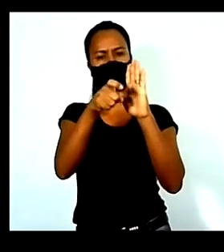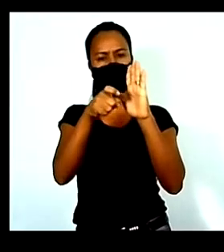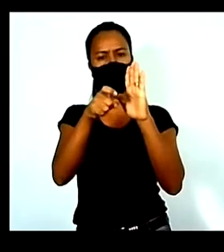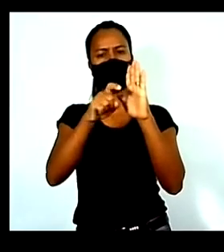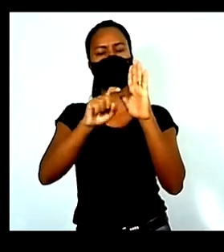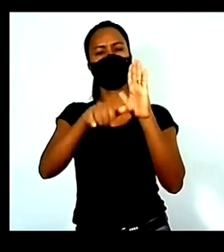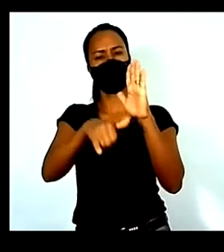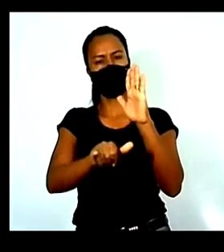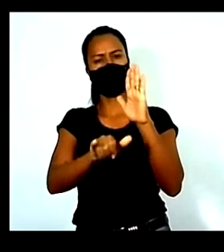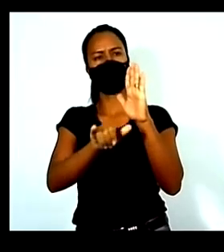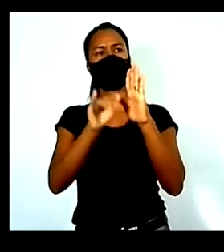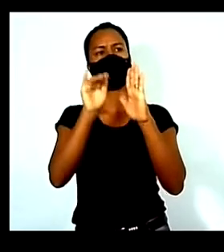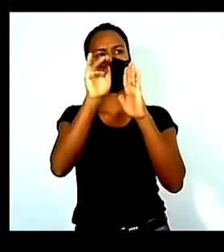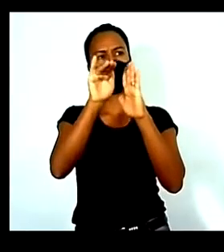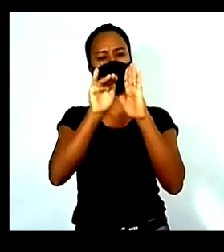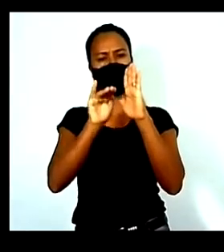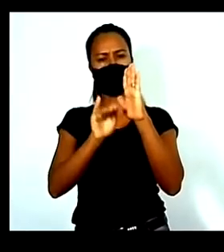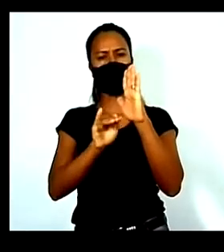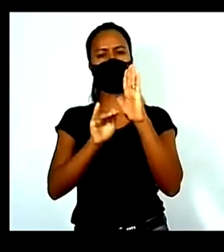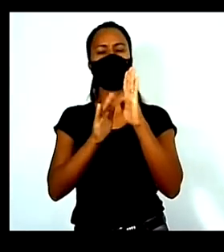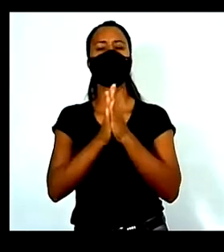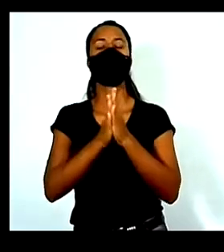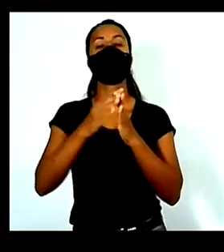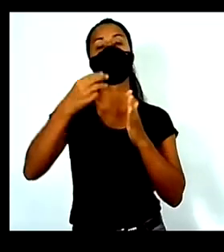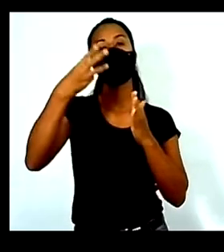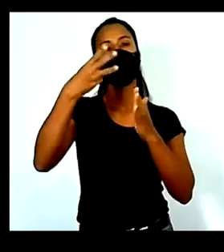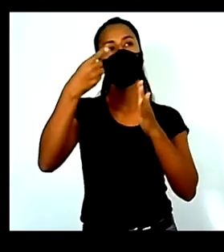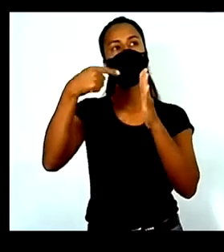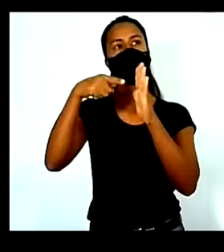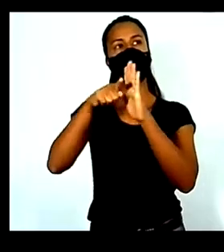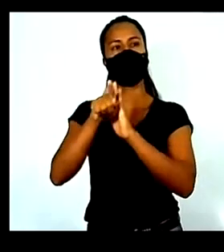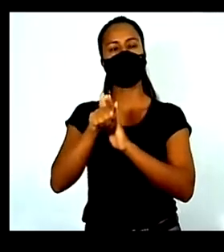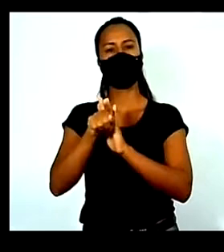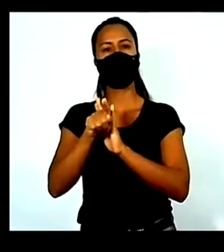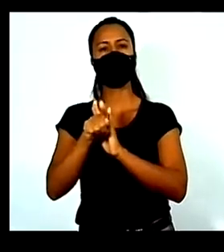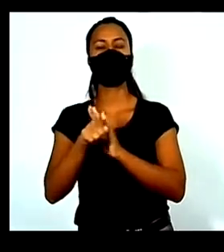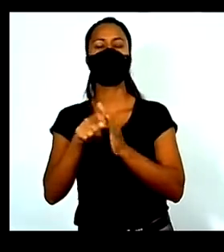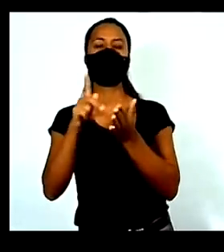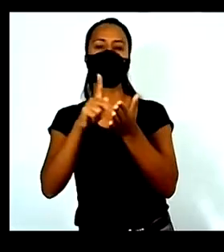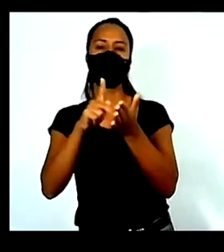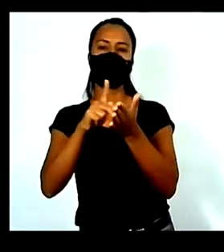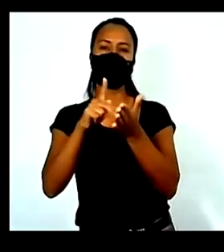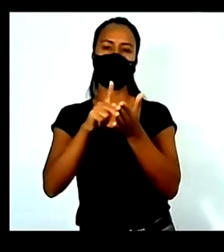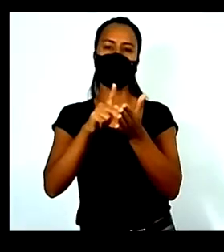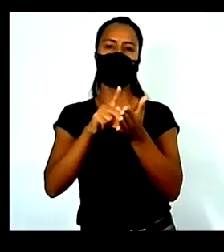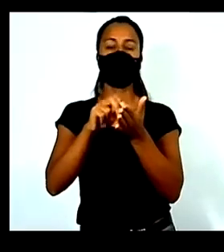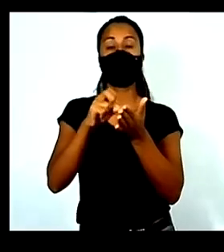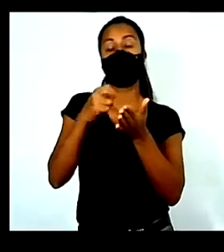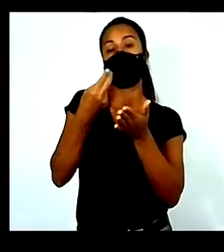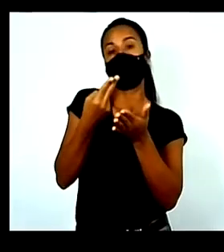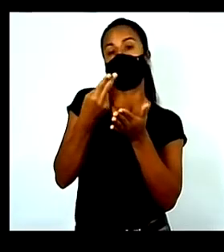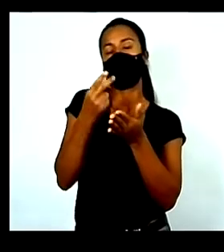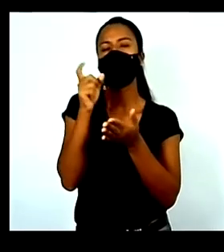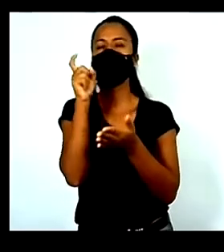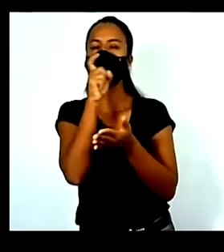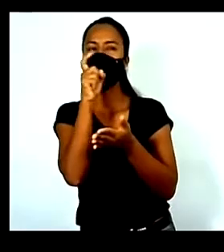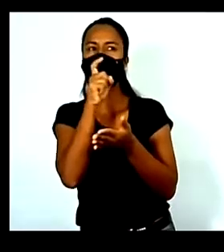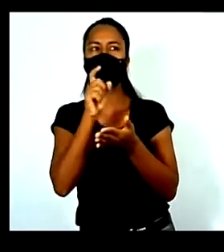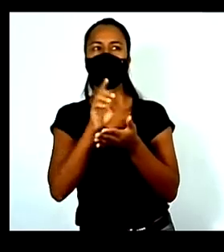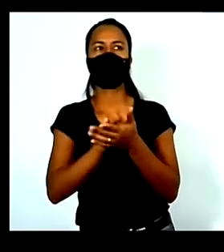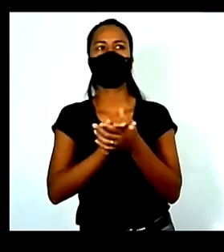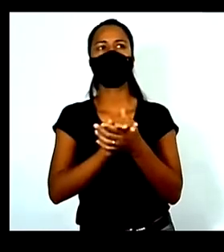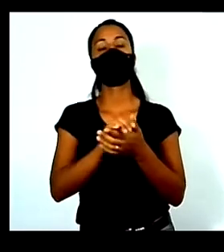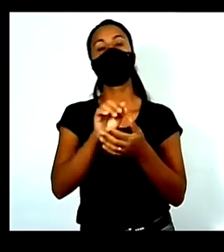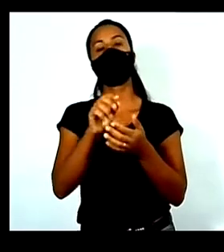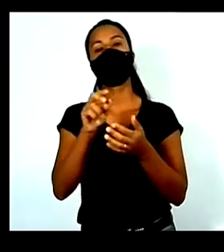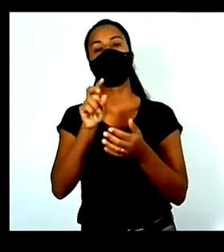certo? A terceira questão era uma questão de verdadeiro e falso. Então, o gabarito seria verdadeiro,